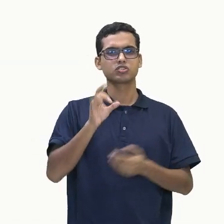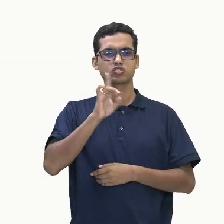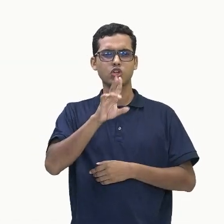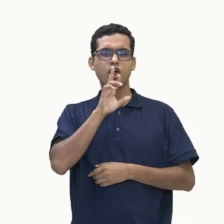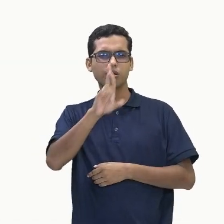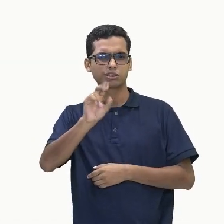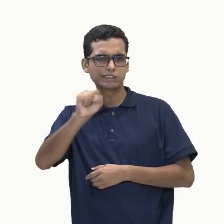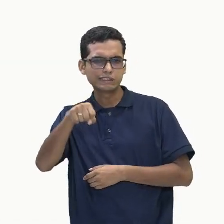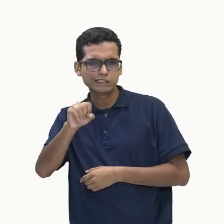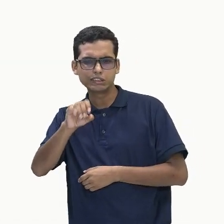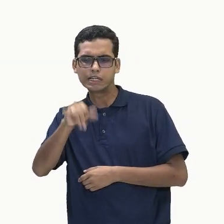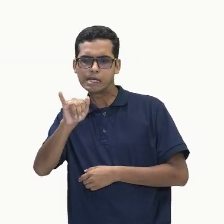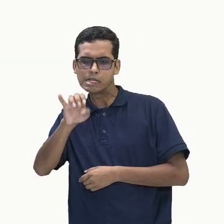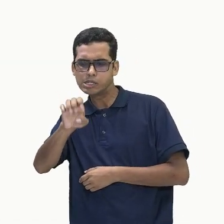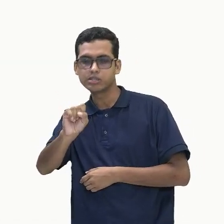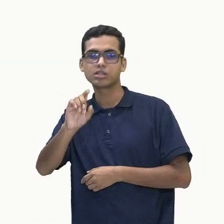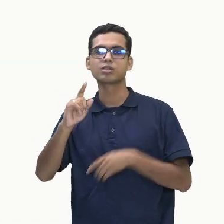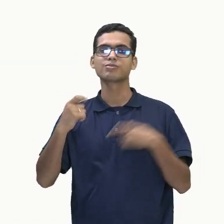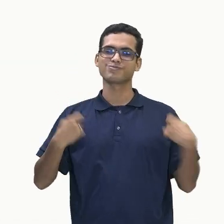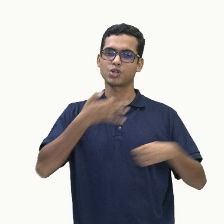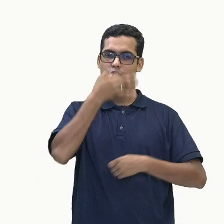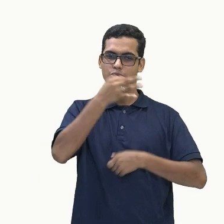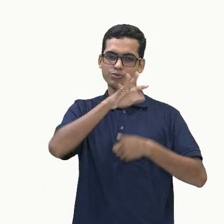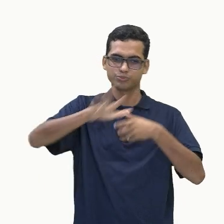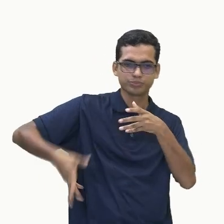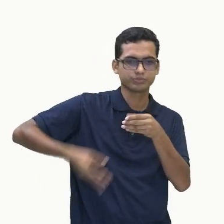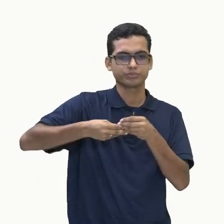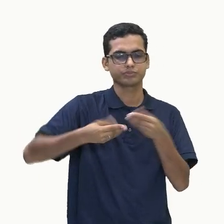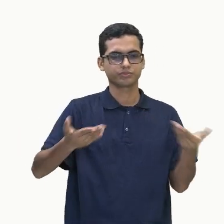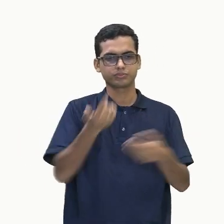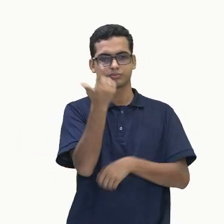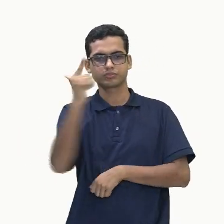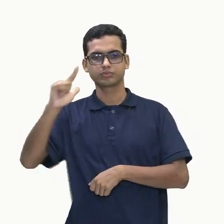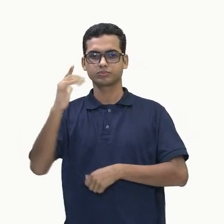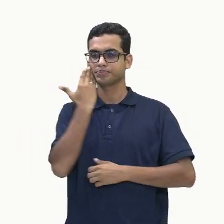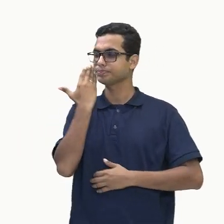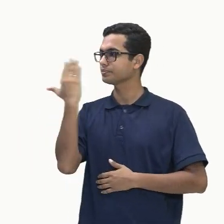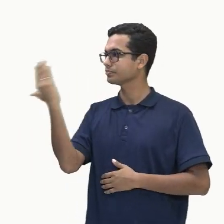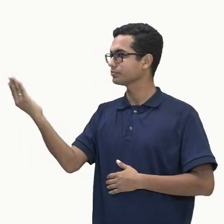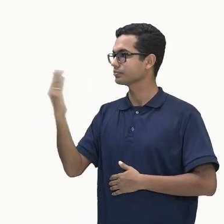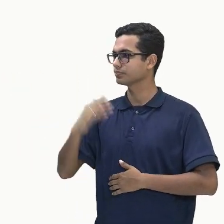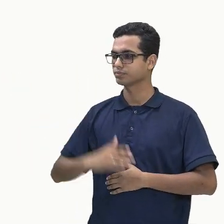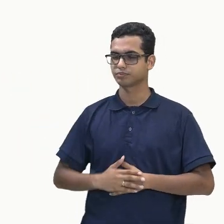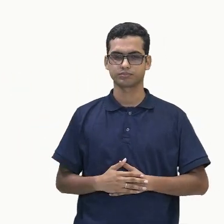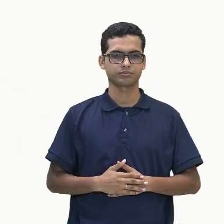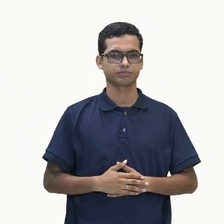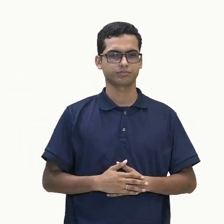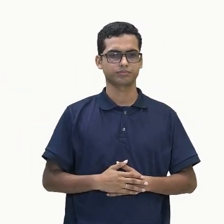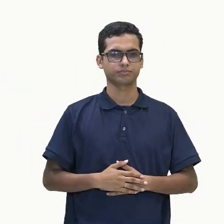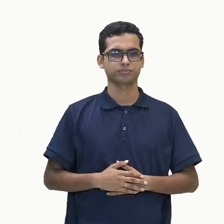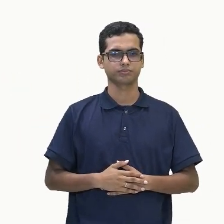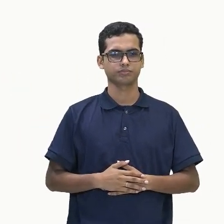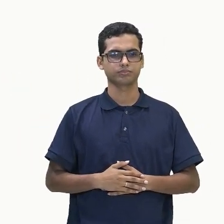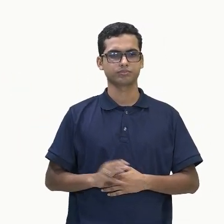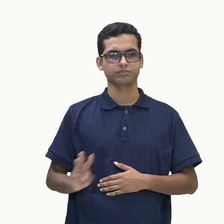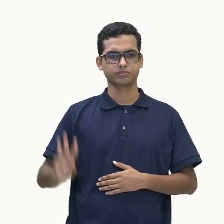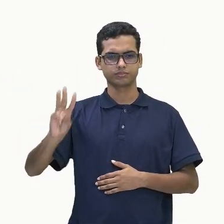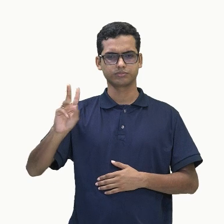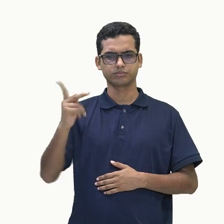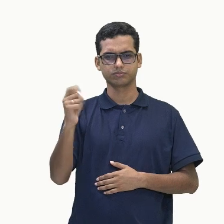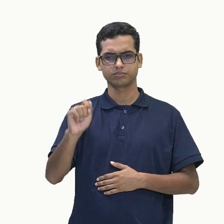na estrutura, né? Eu tenho aqui what they to talk about. What they to talk